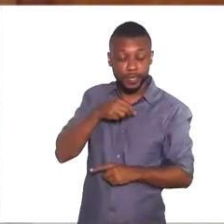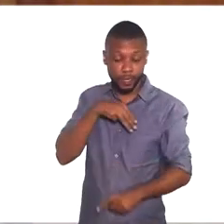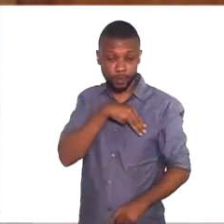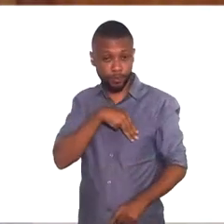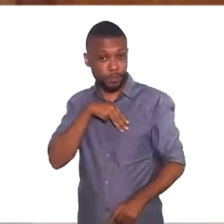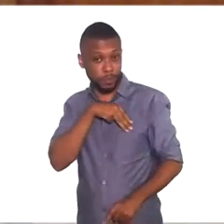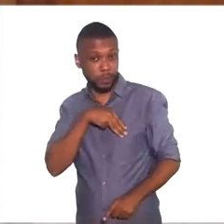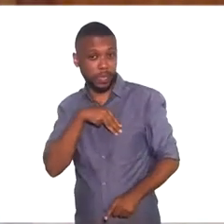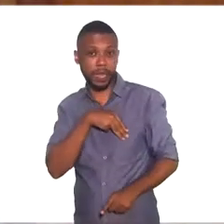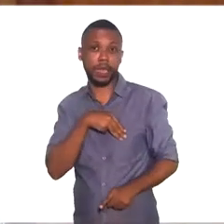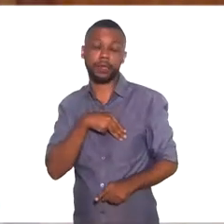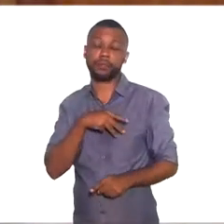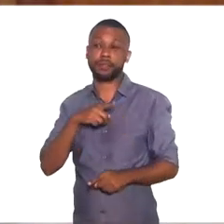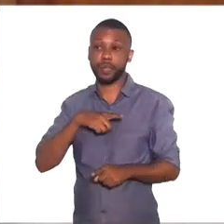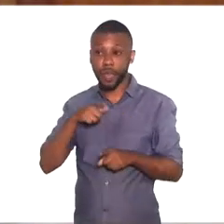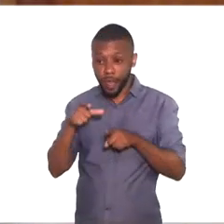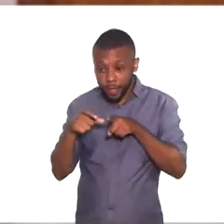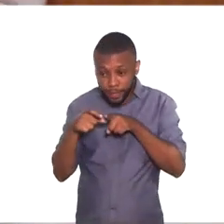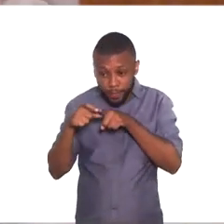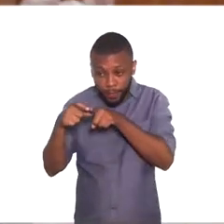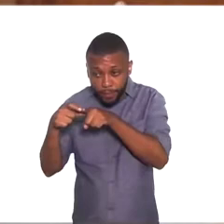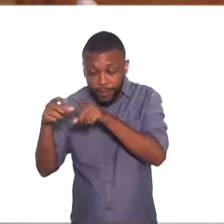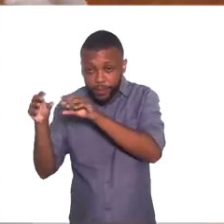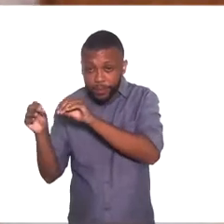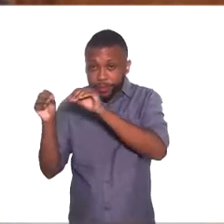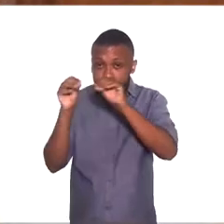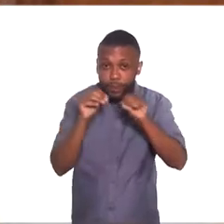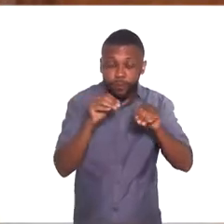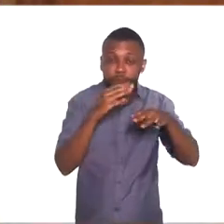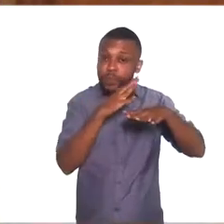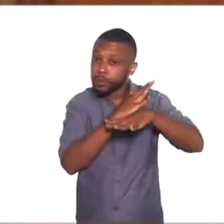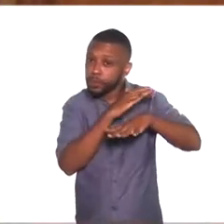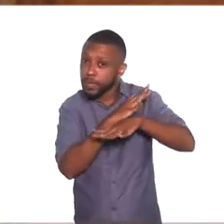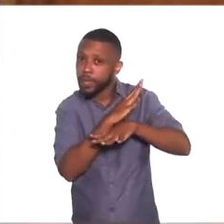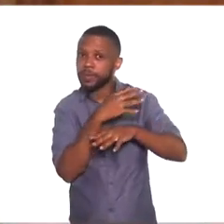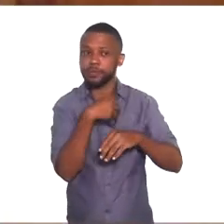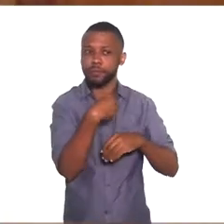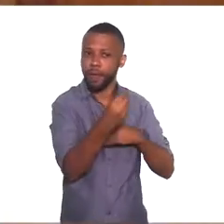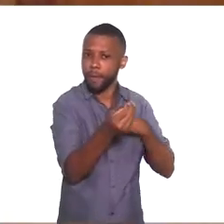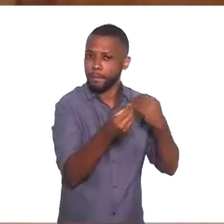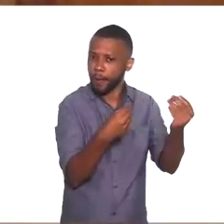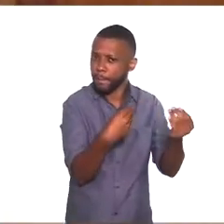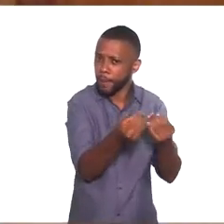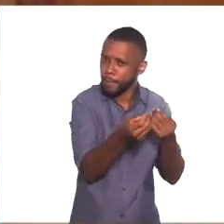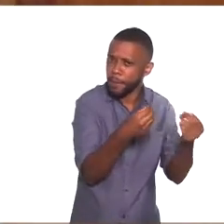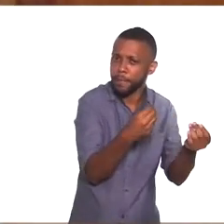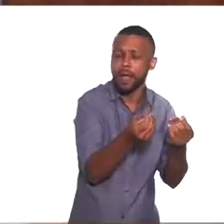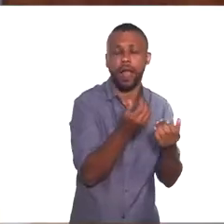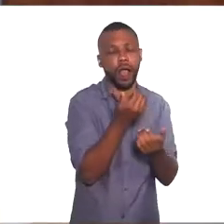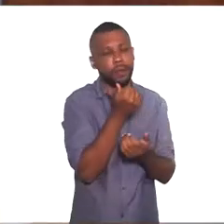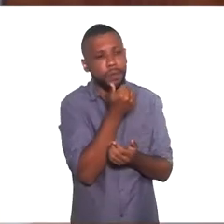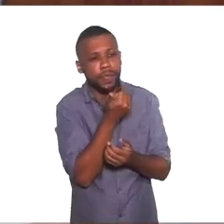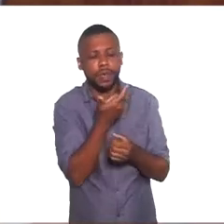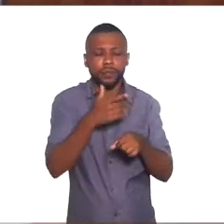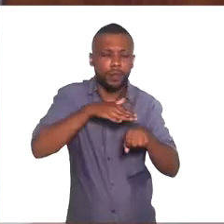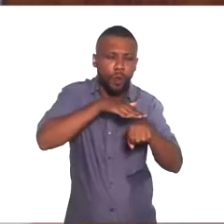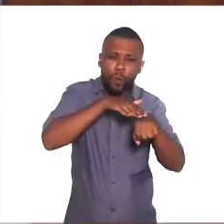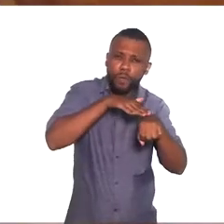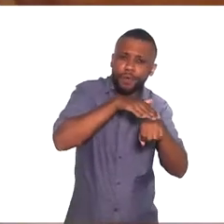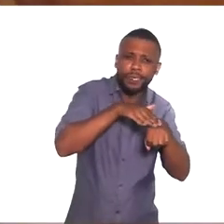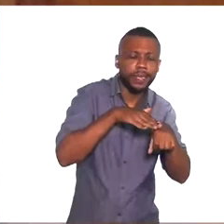assim a experiência missionária de vir da Periferia para o centro distribuir alimentos e conversar com as pessoas